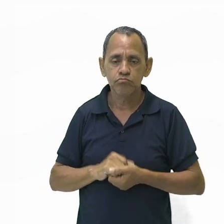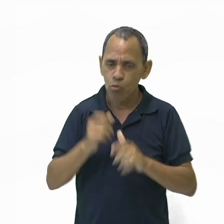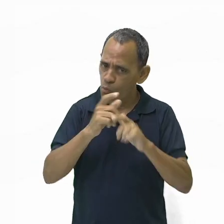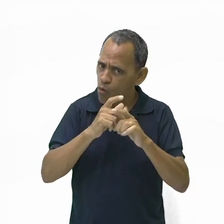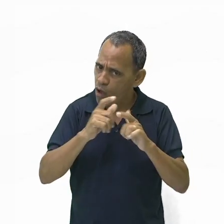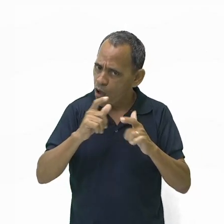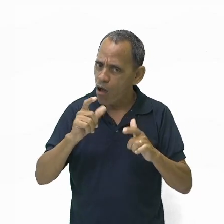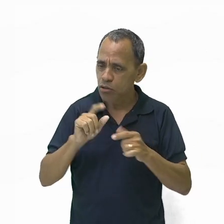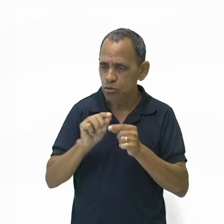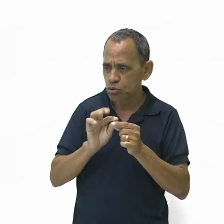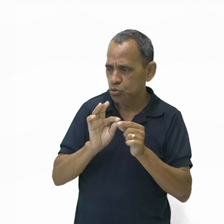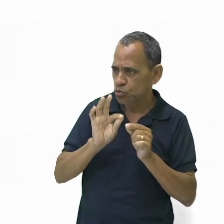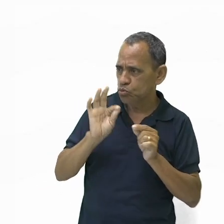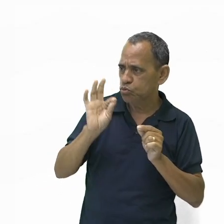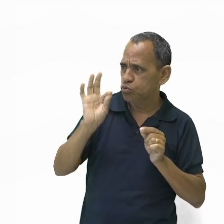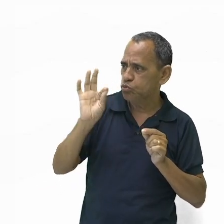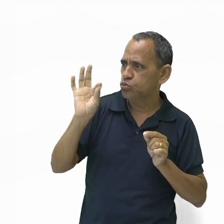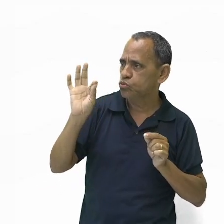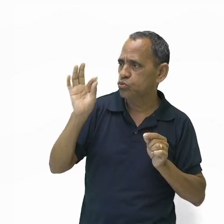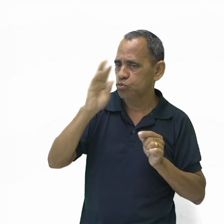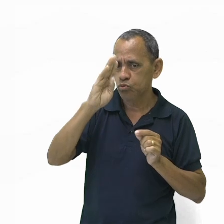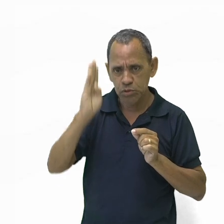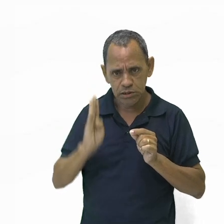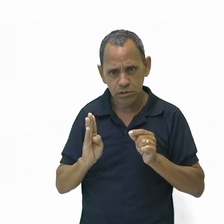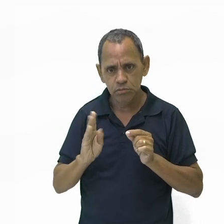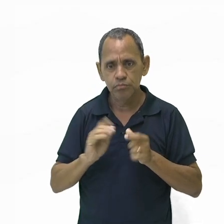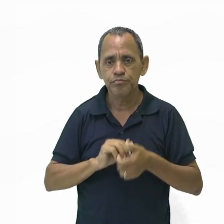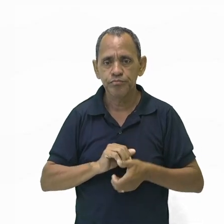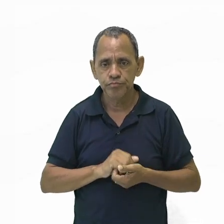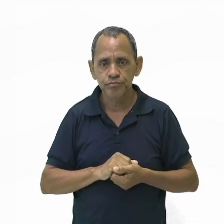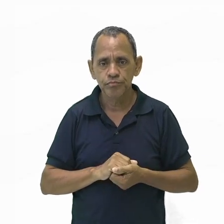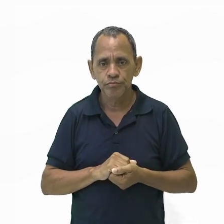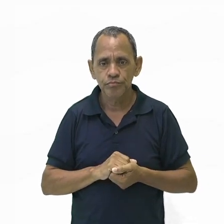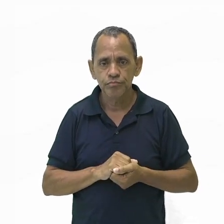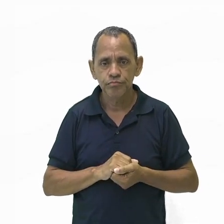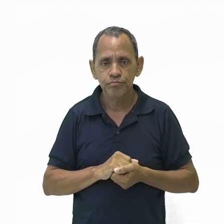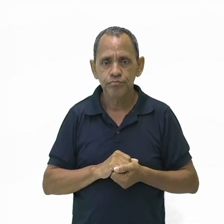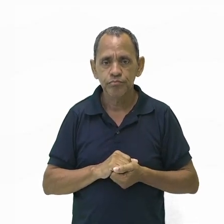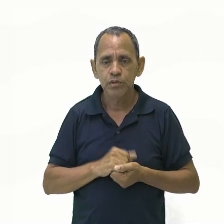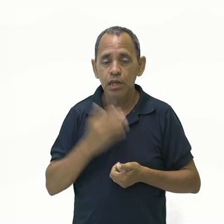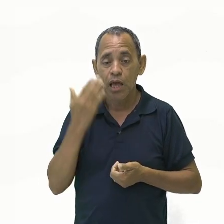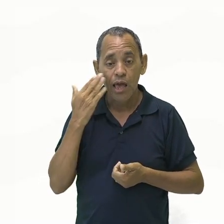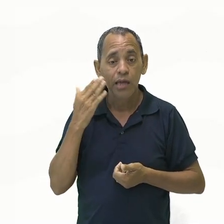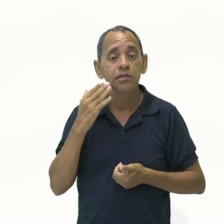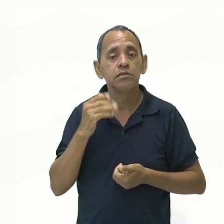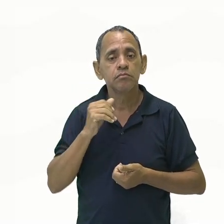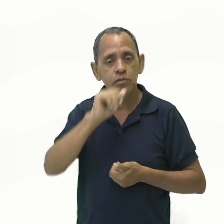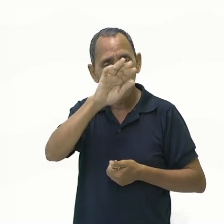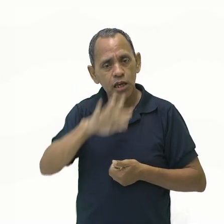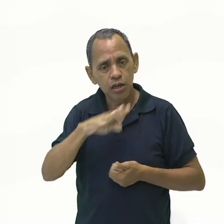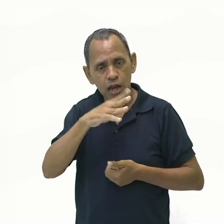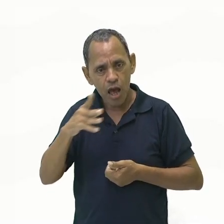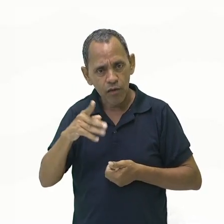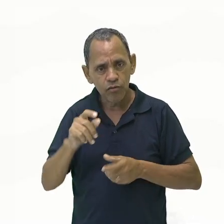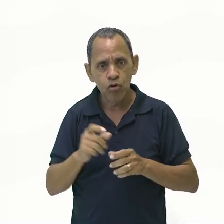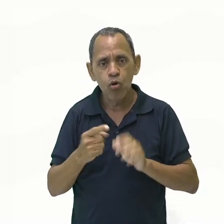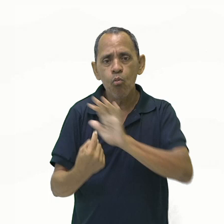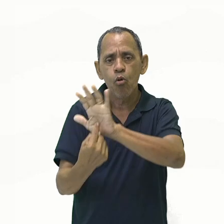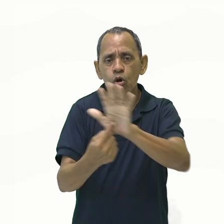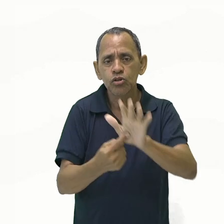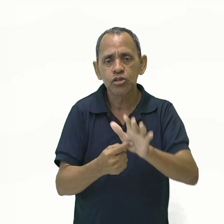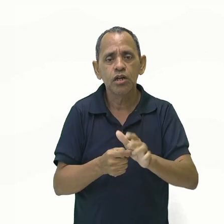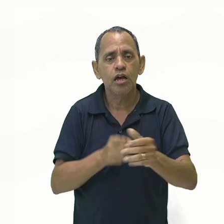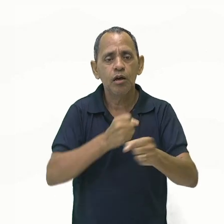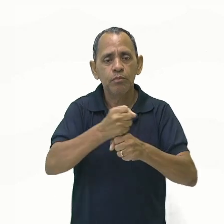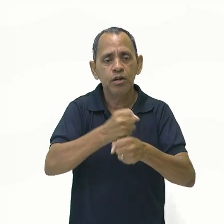em 2021, a gente observa que o IDH, esse gráfico que está aparecendo aí, ele vai desde 1990, quando o Brasil tinha um nível